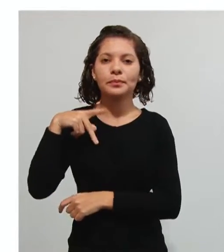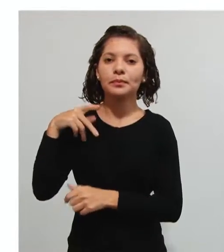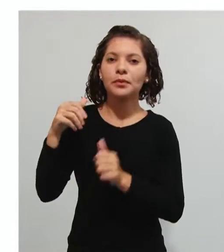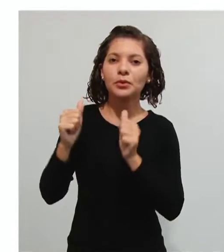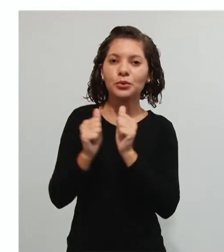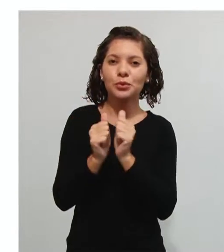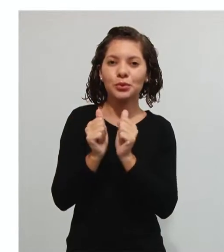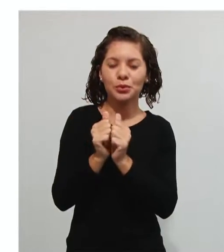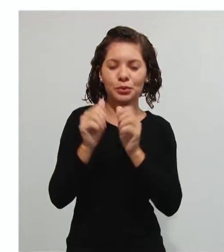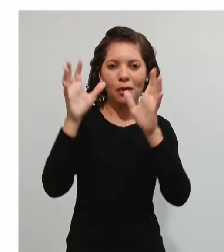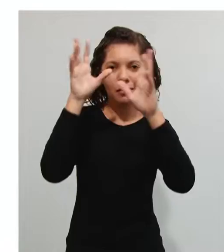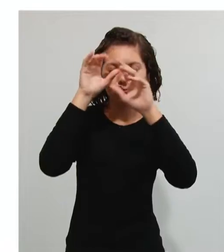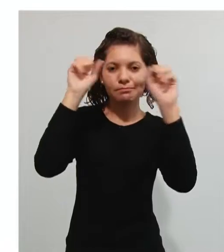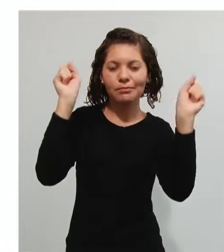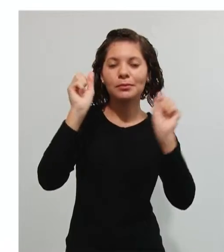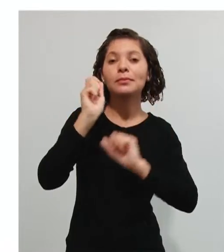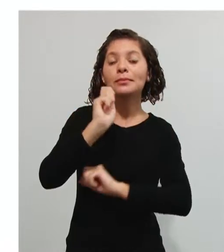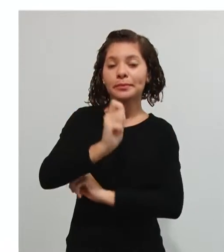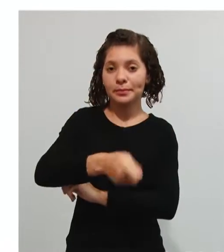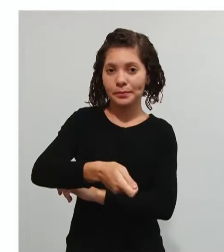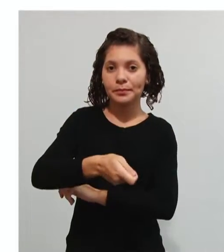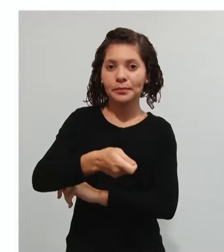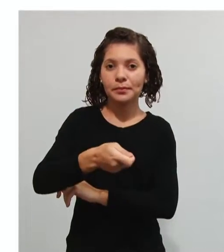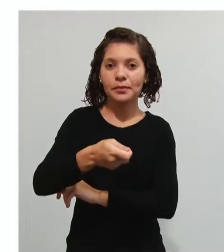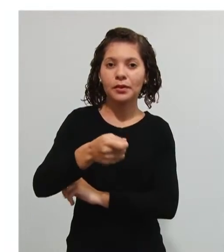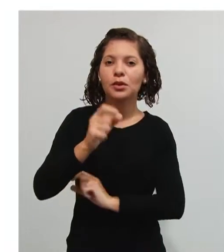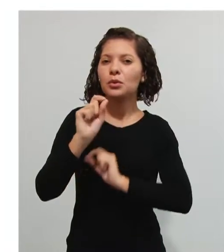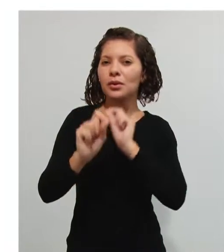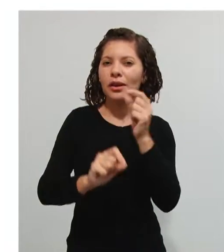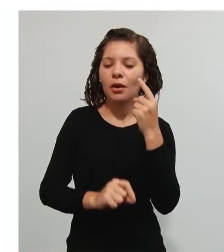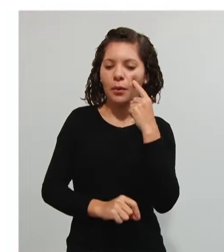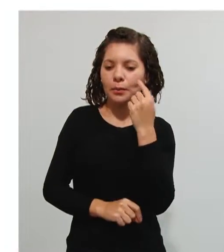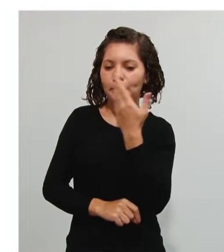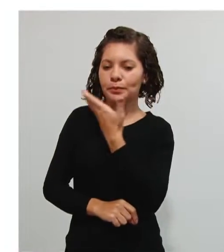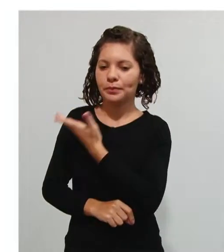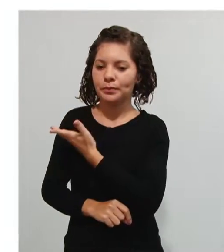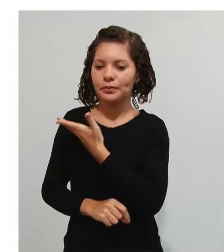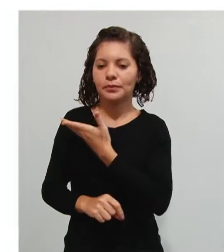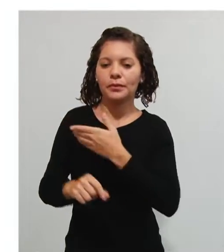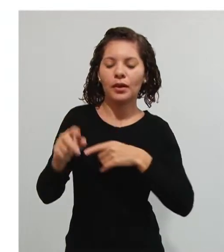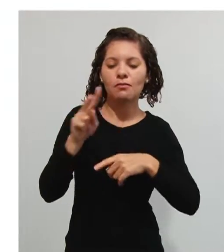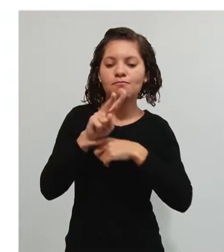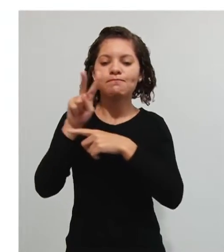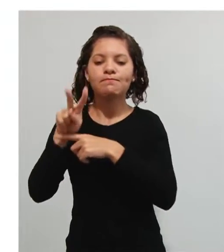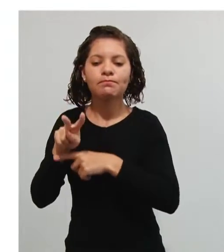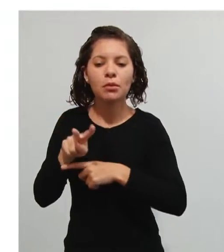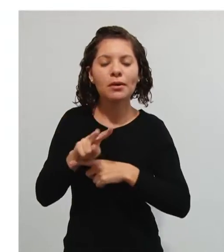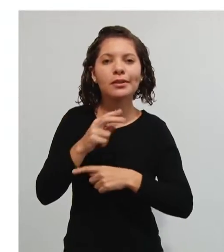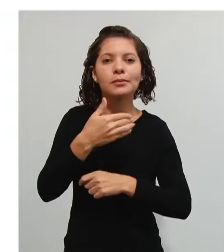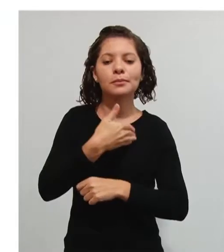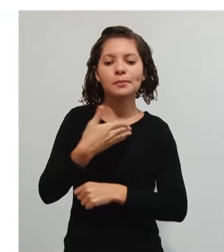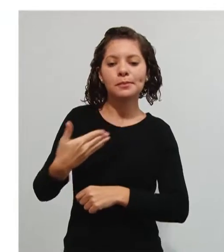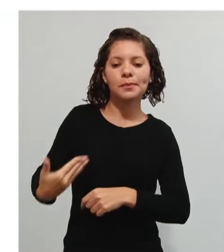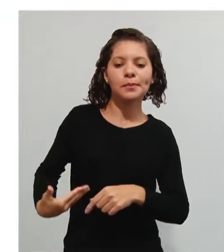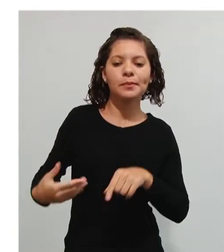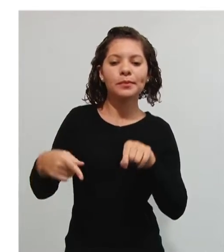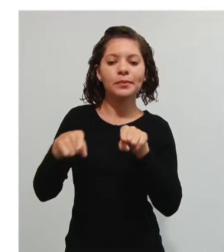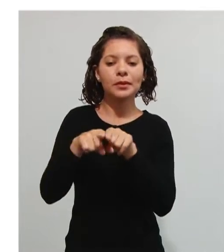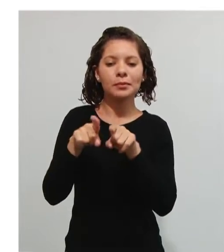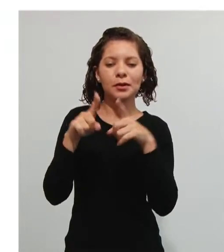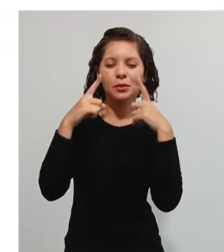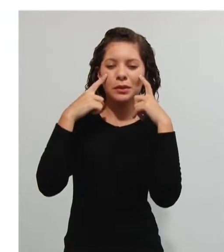atuar junto aos tribunais de contas como guardião do erário público e do interesse